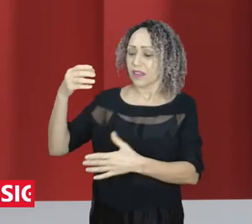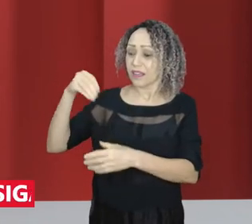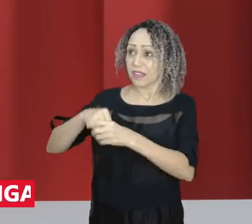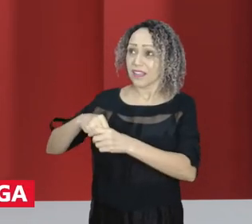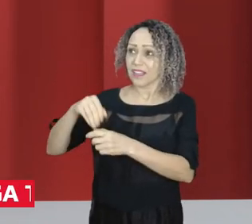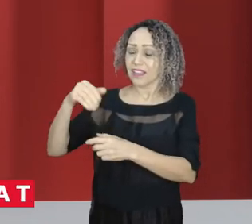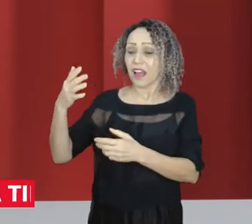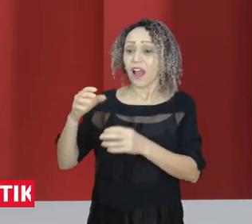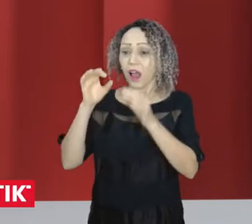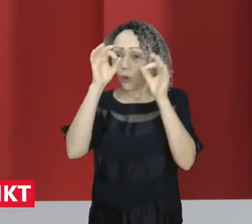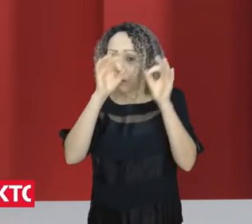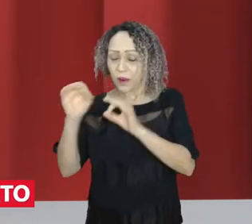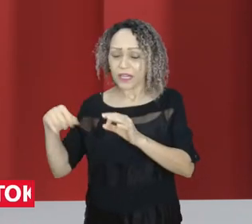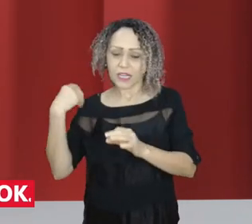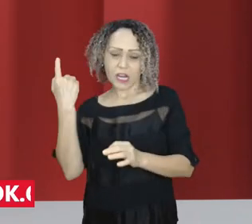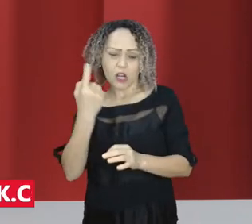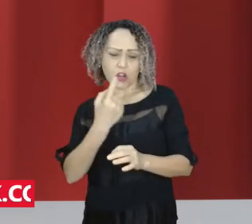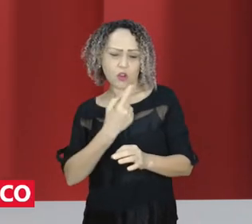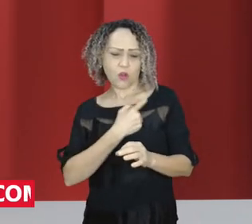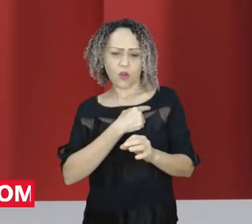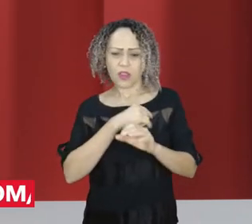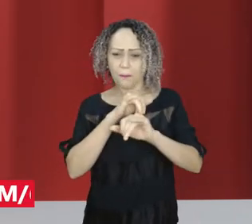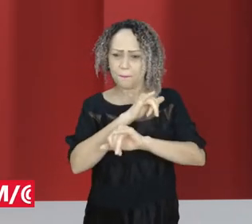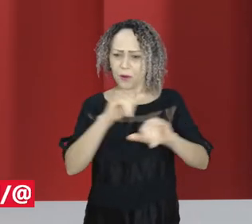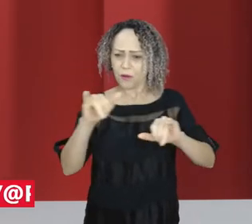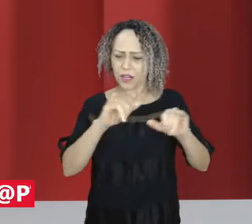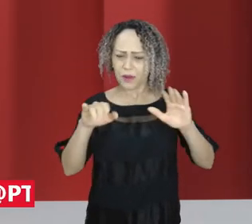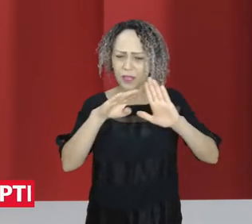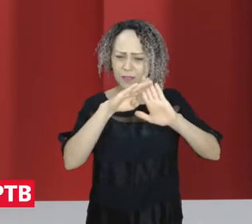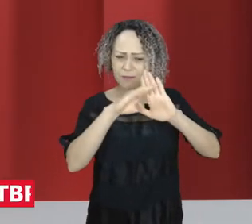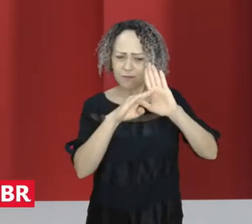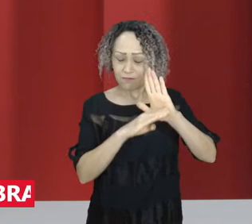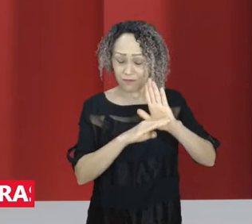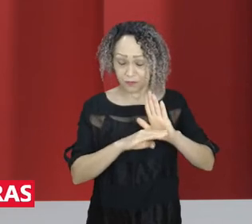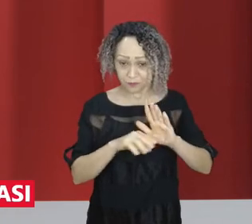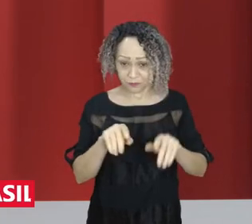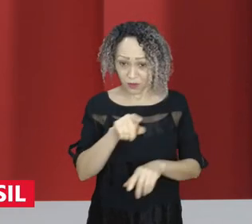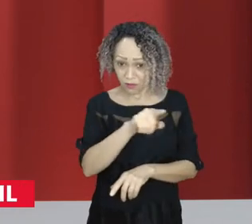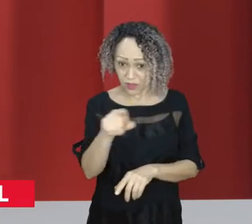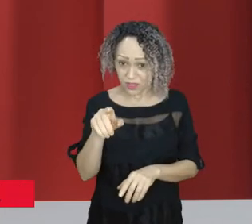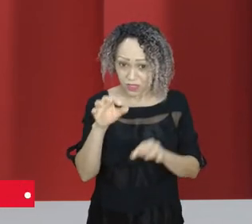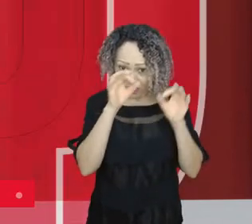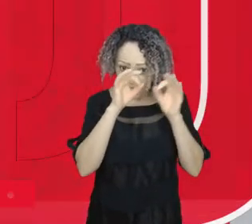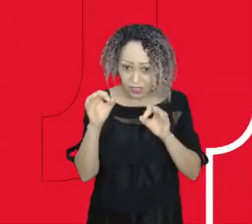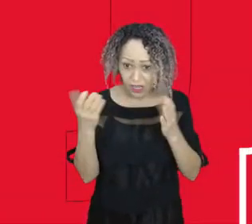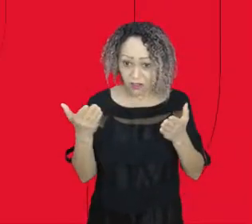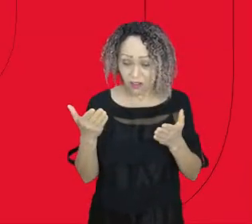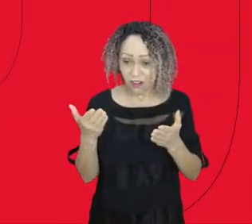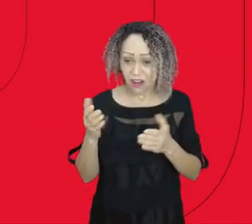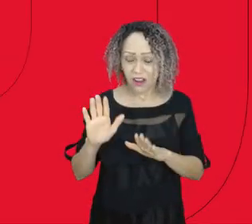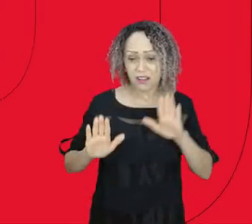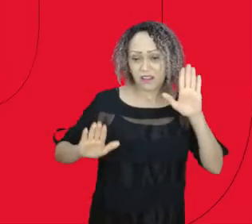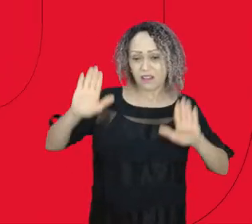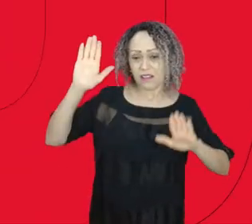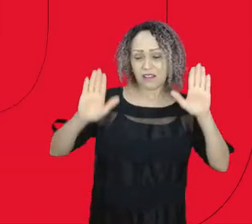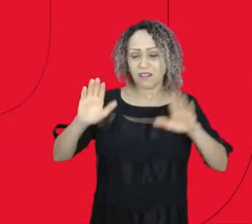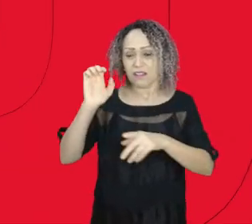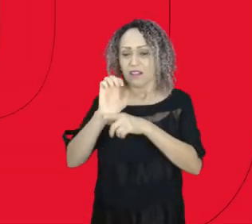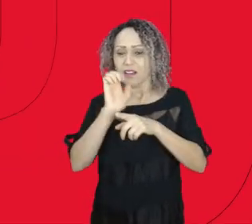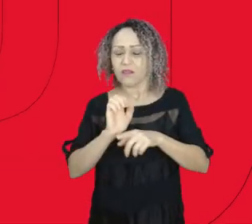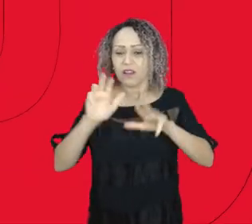programação. E você que está aí com a gente, agora é hora da gente falar dos nossos candidatos nos estados. Lula lá de